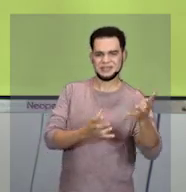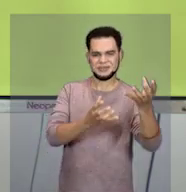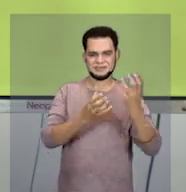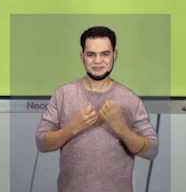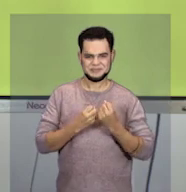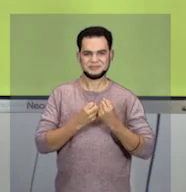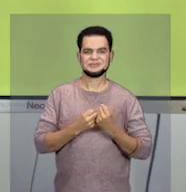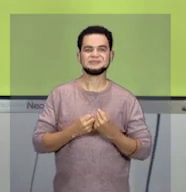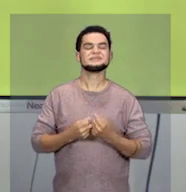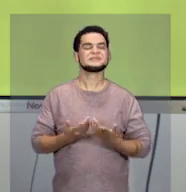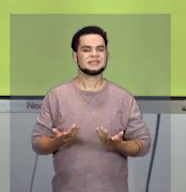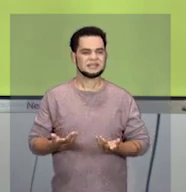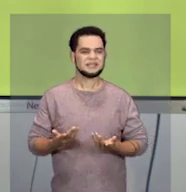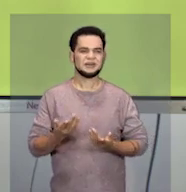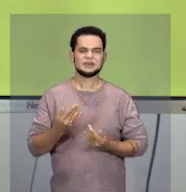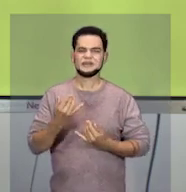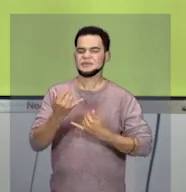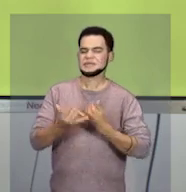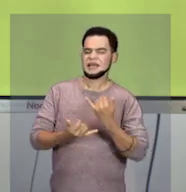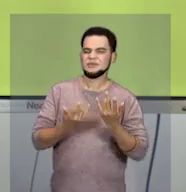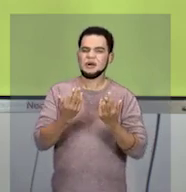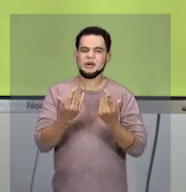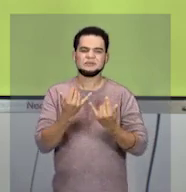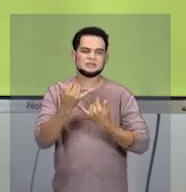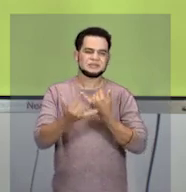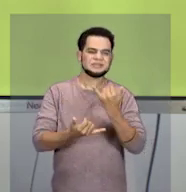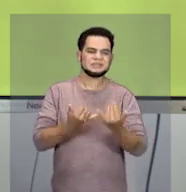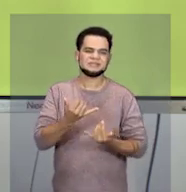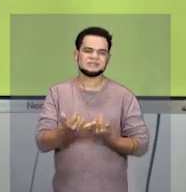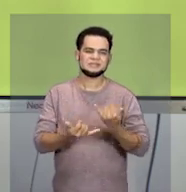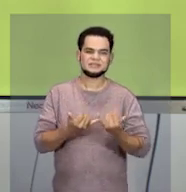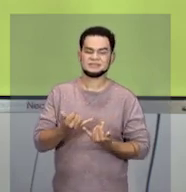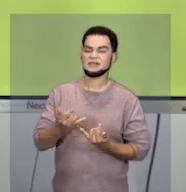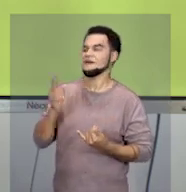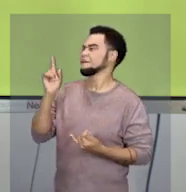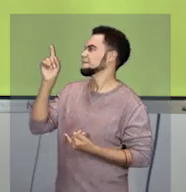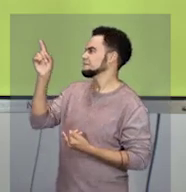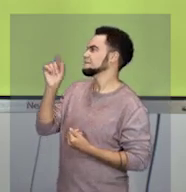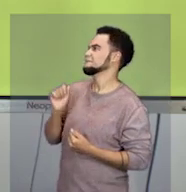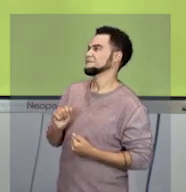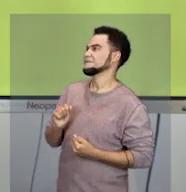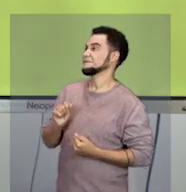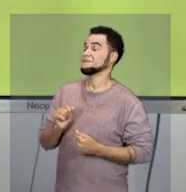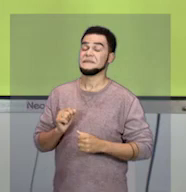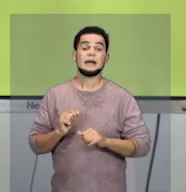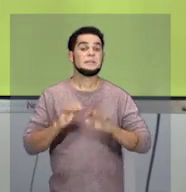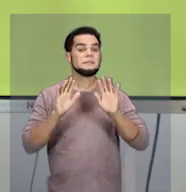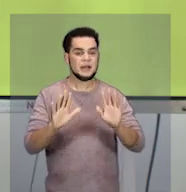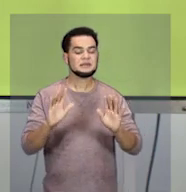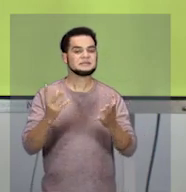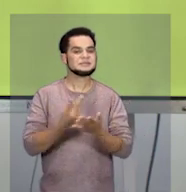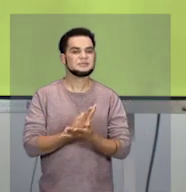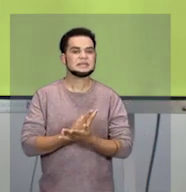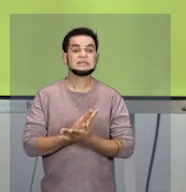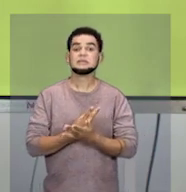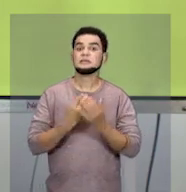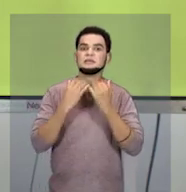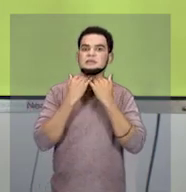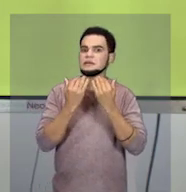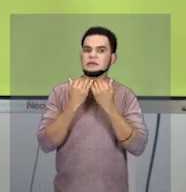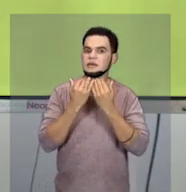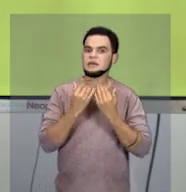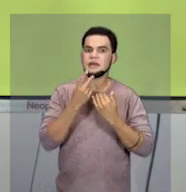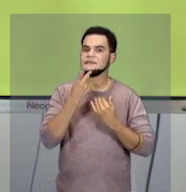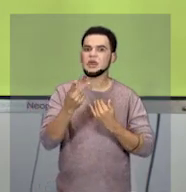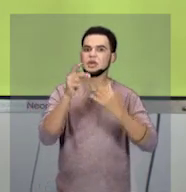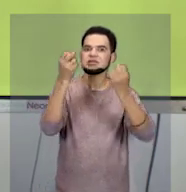vai começar a jogar isso daqui, tem esse joystick na sua mão, mas ninguém diz para você exatamente o que cada botão